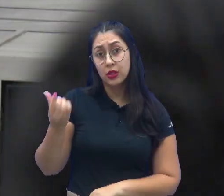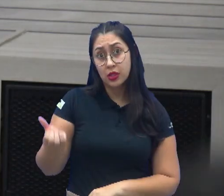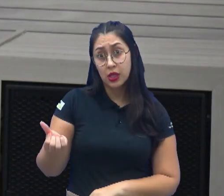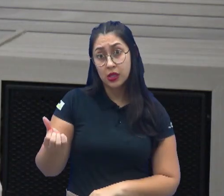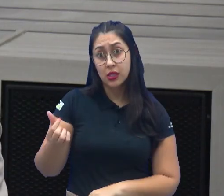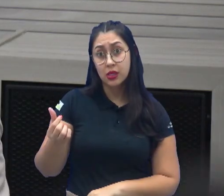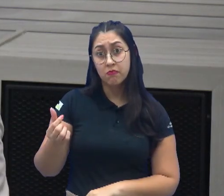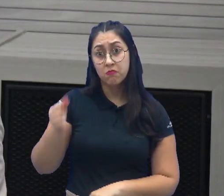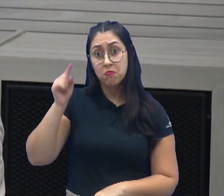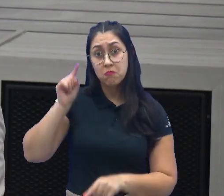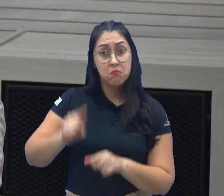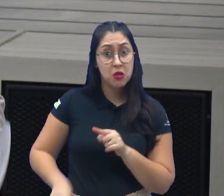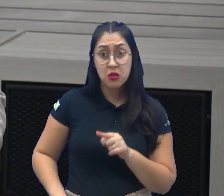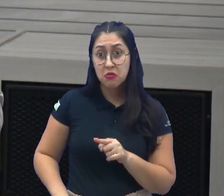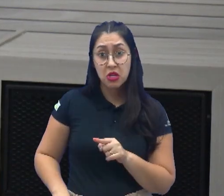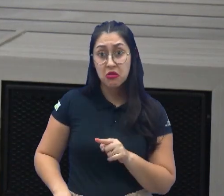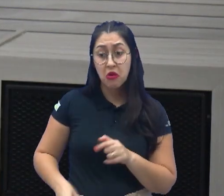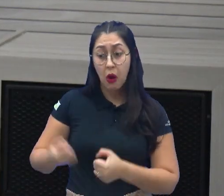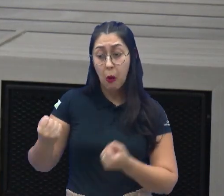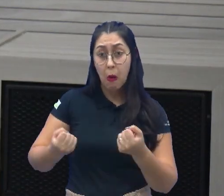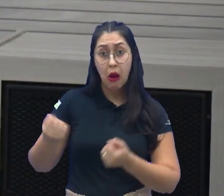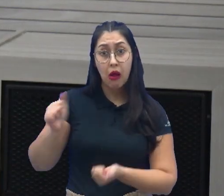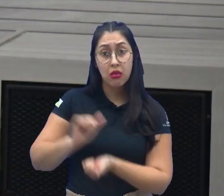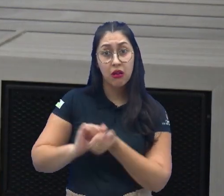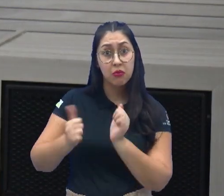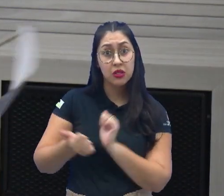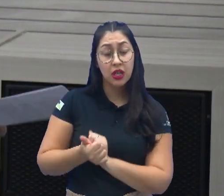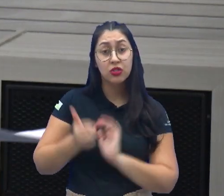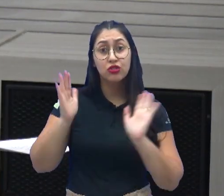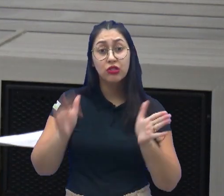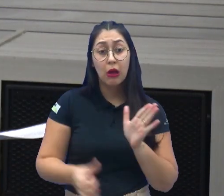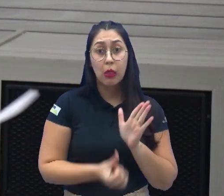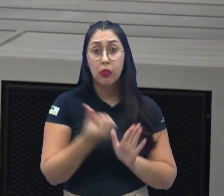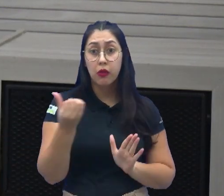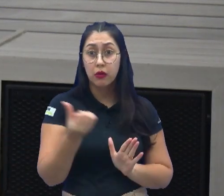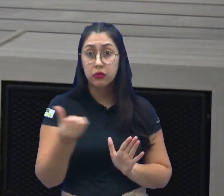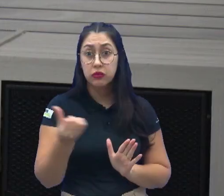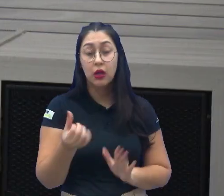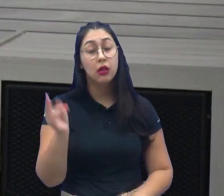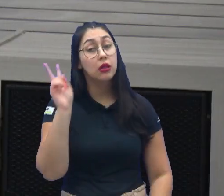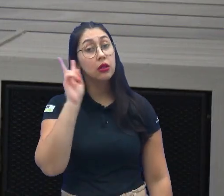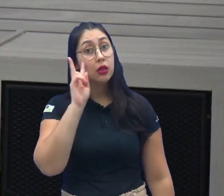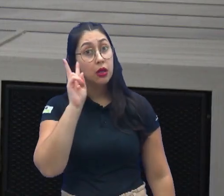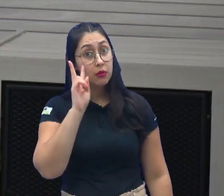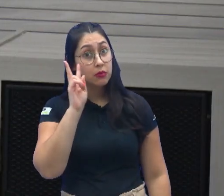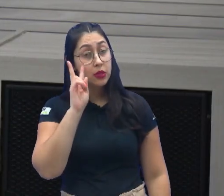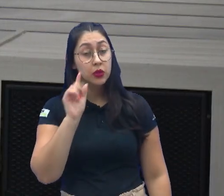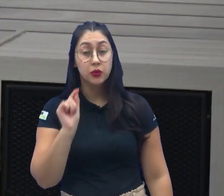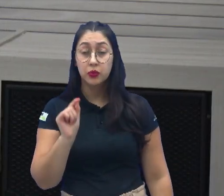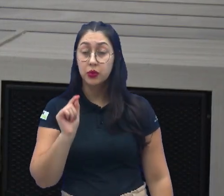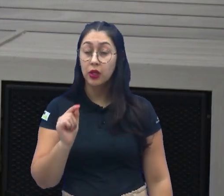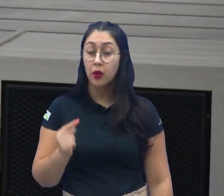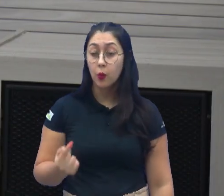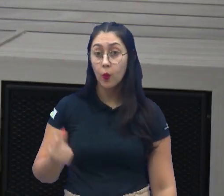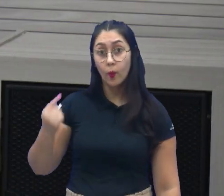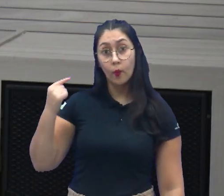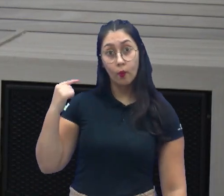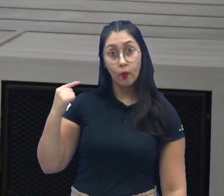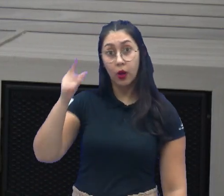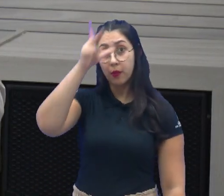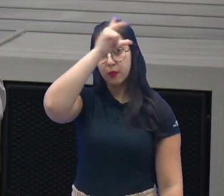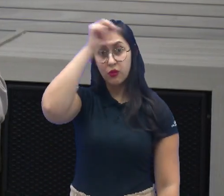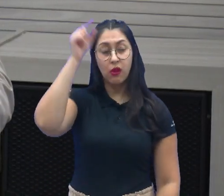adaptado cancelado pela 6ª vez. Lembrando que há pouco tempo, a Prefeitura cancelou vários